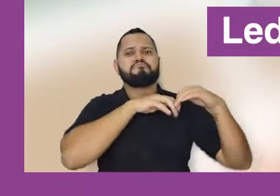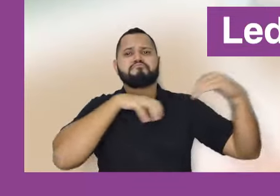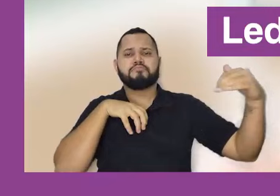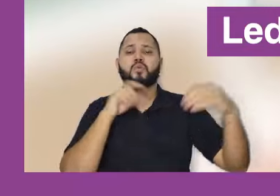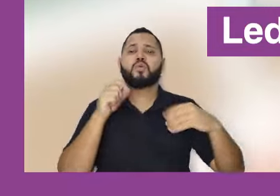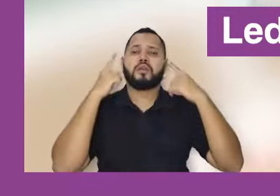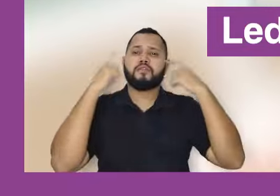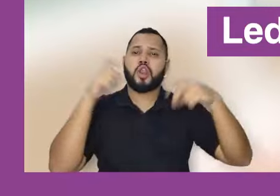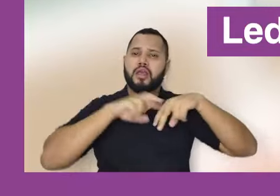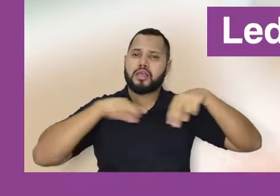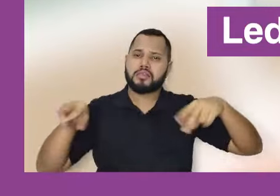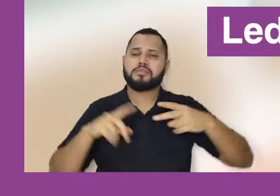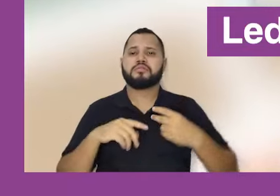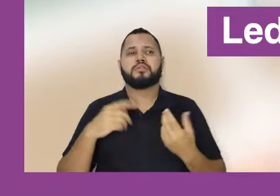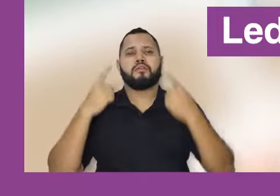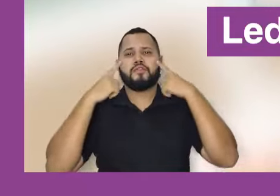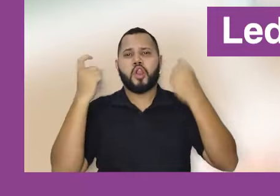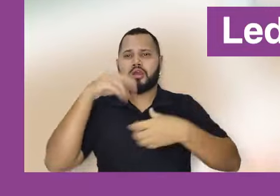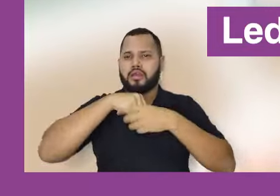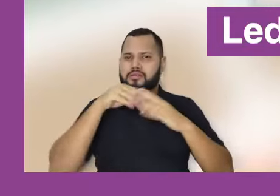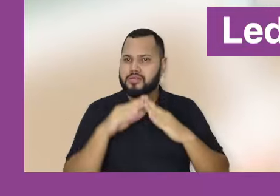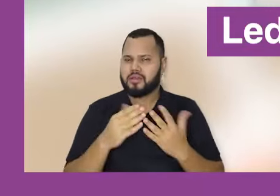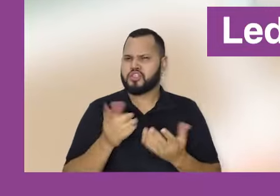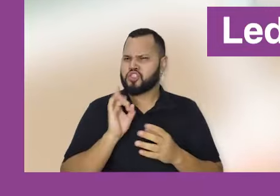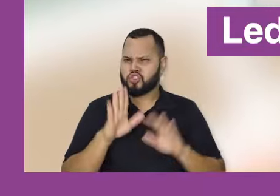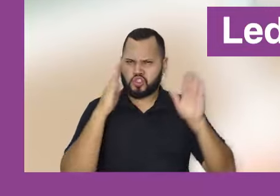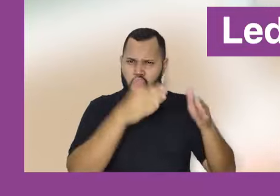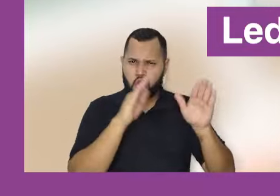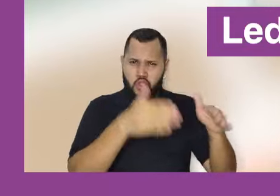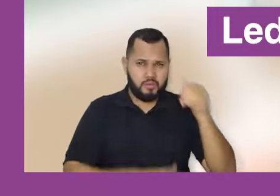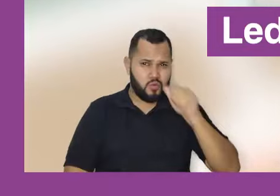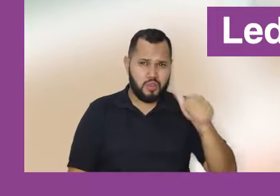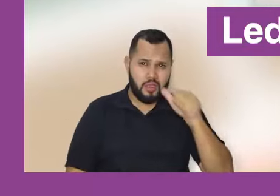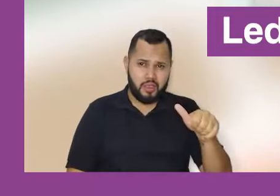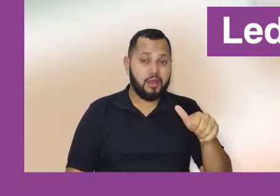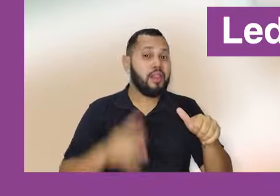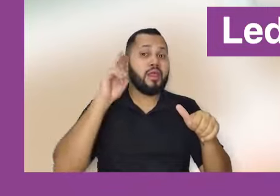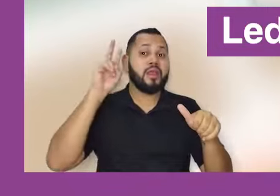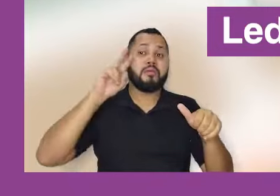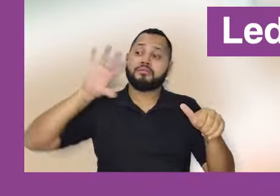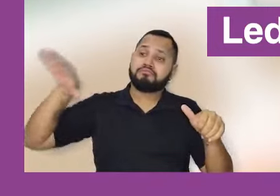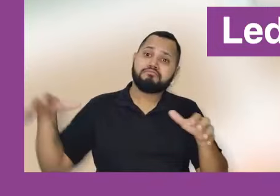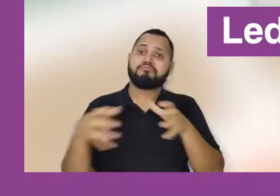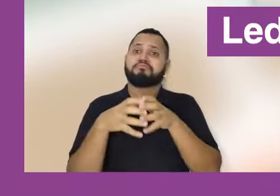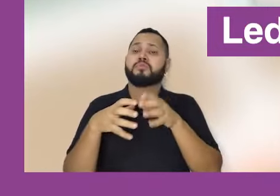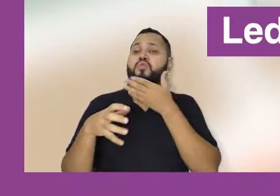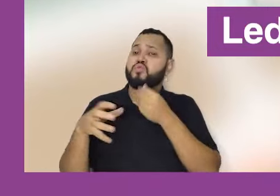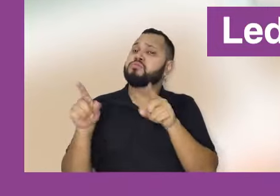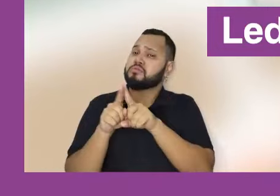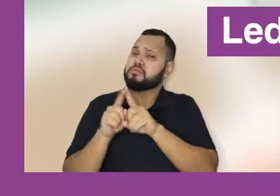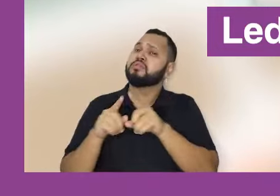de gênero o que que é violência doméstica não adianta eu falar só com as mulheres eu não posso deixar ninguém de fora eu tenho que trazer todo mundo